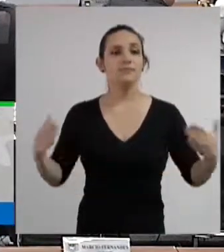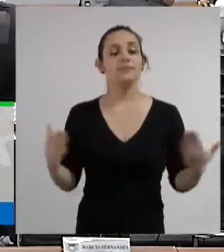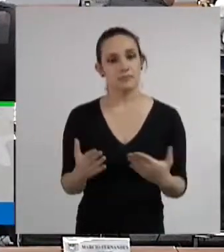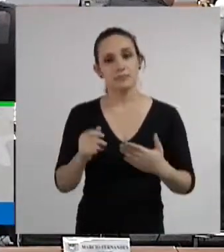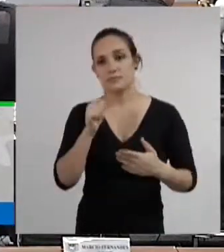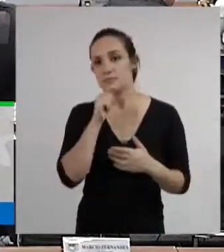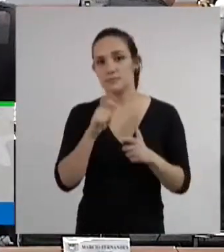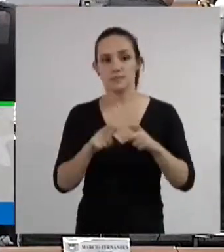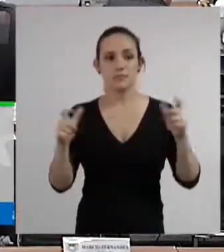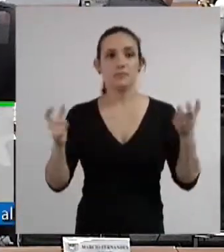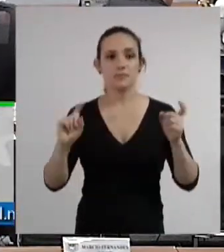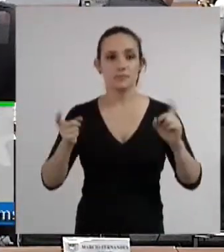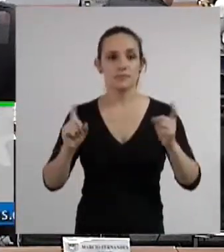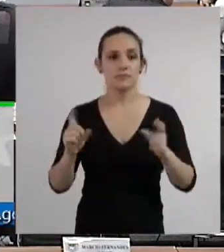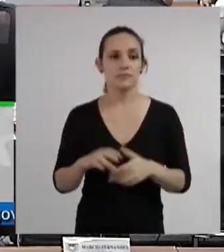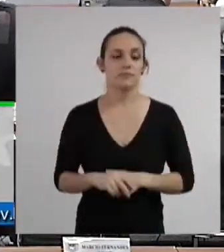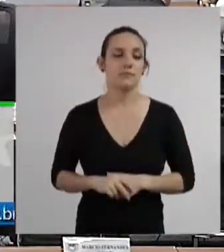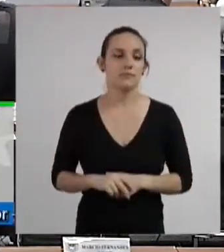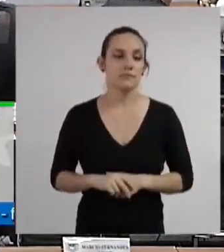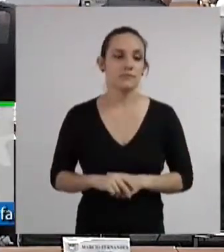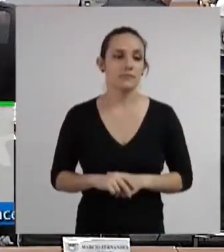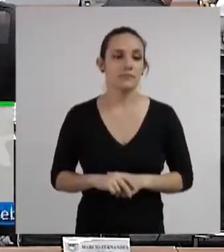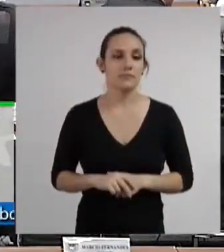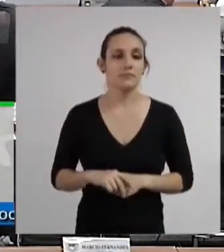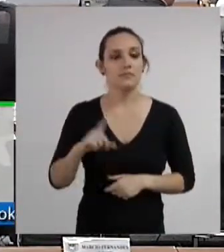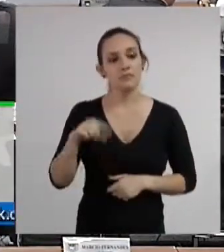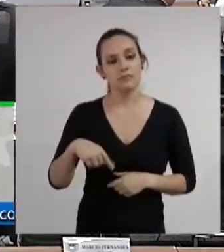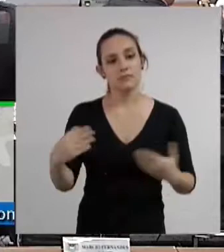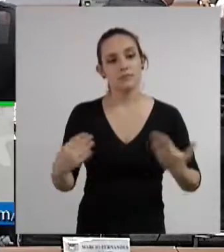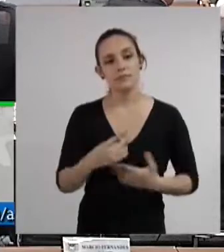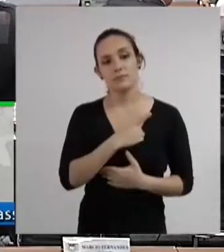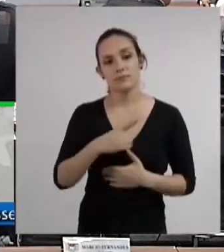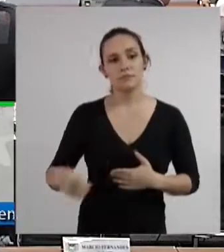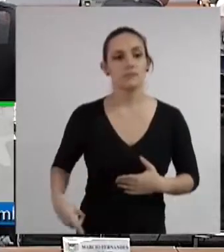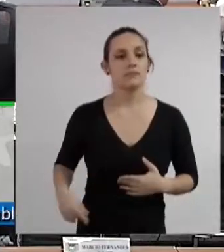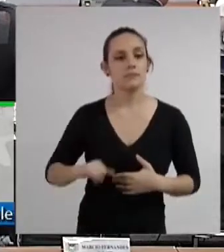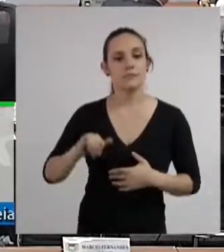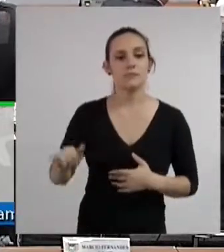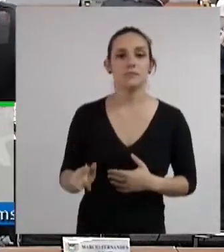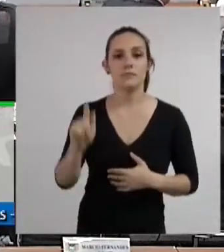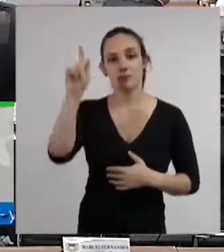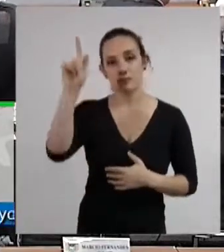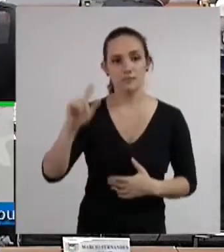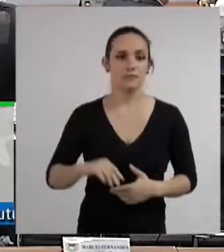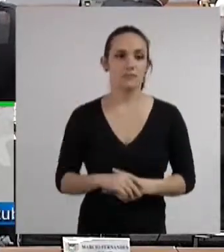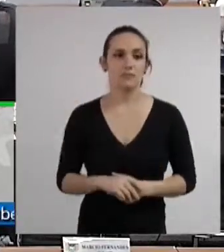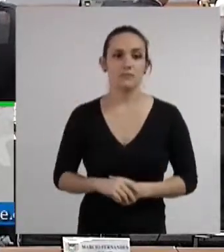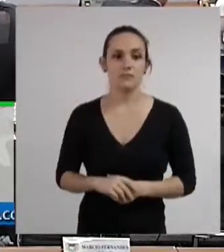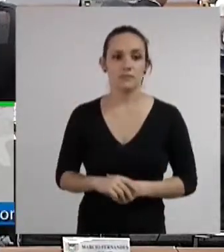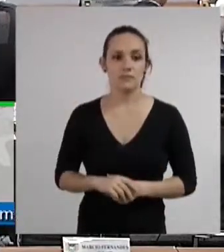Continuamos com o grande expediente. Com a palavra, Sua Excelência, deputado João Grandão.